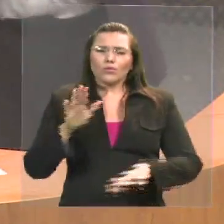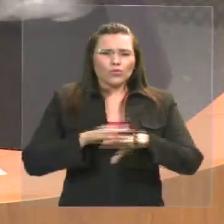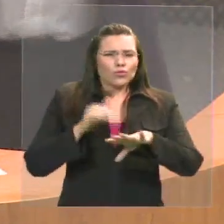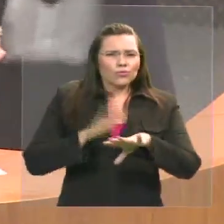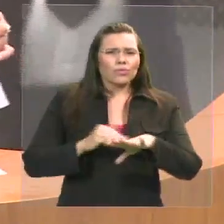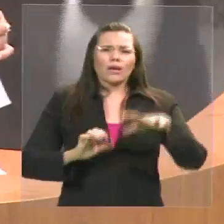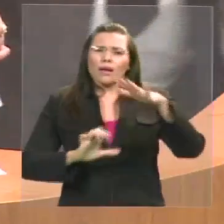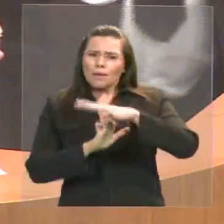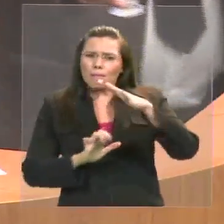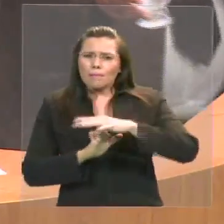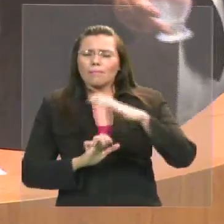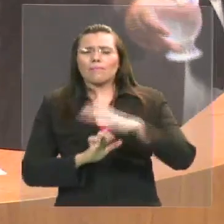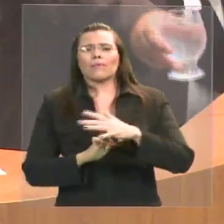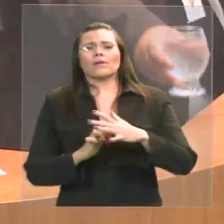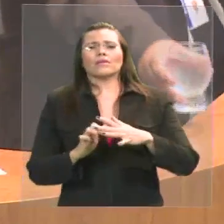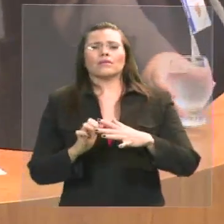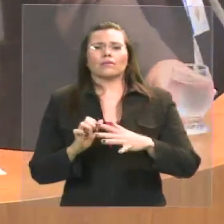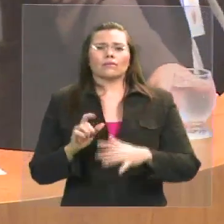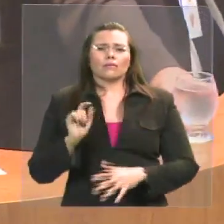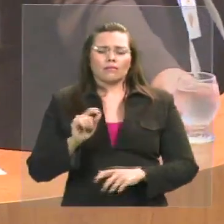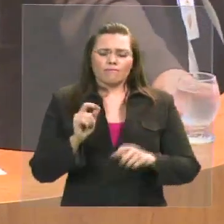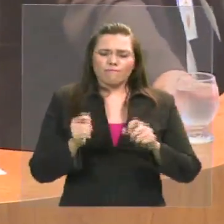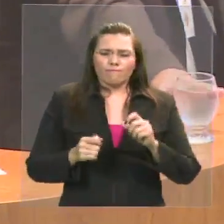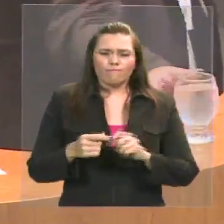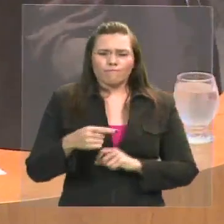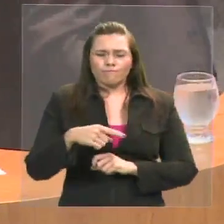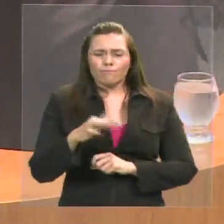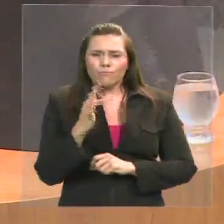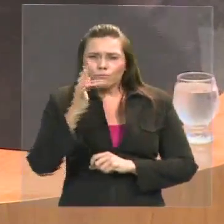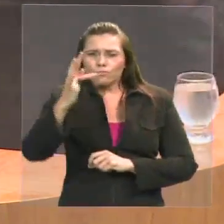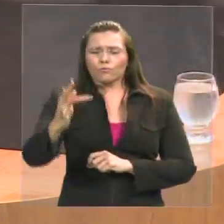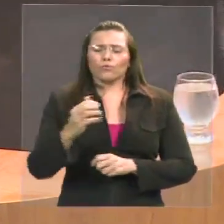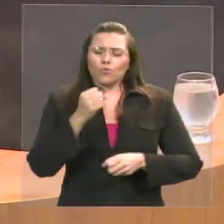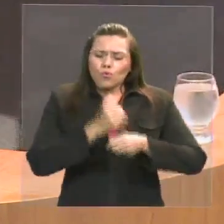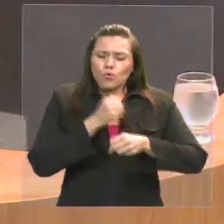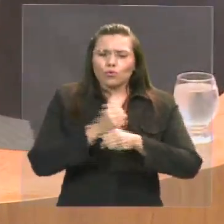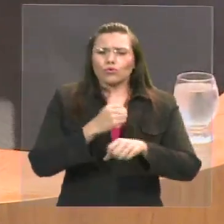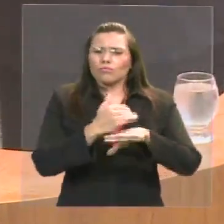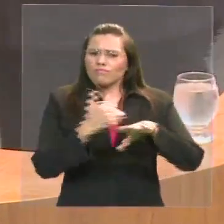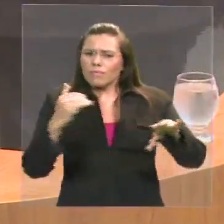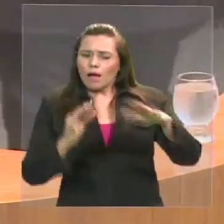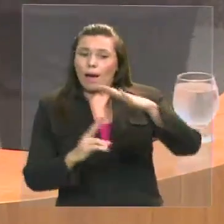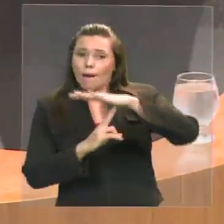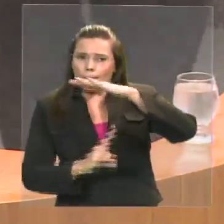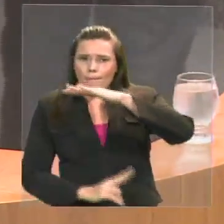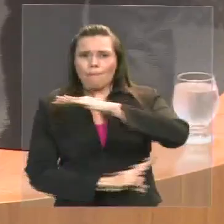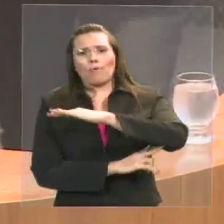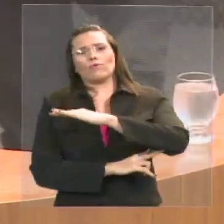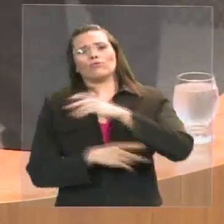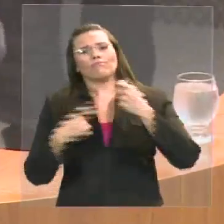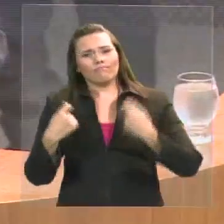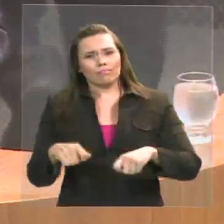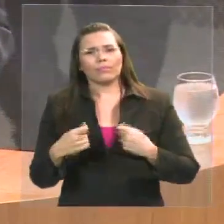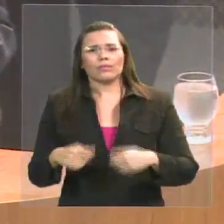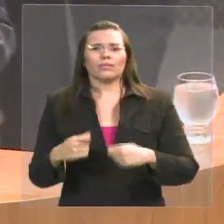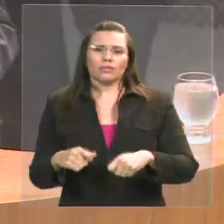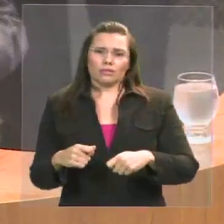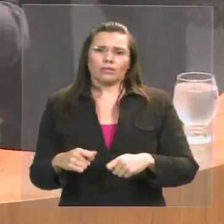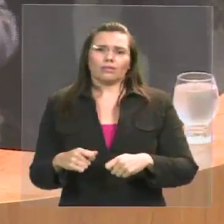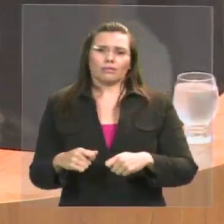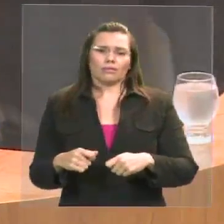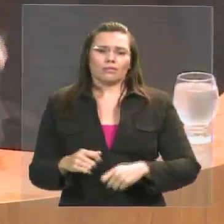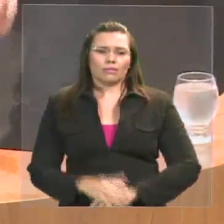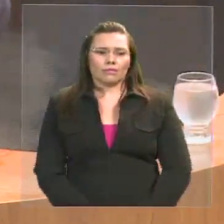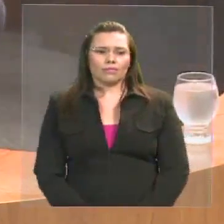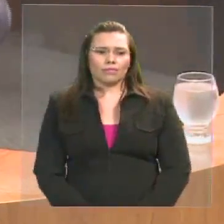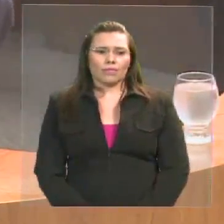aquele município que clama realmente por mudanças, e é isso que tem que acontecer. A verdadeira mudança se faz com realizações e, acima